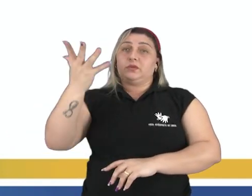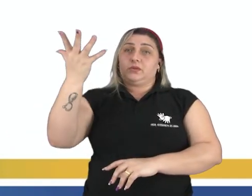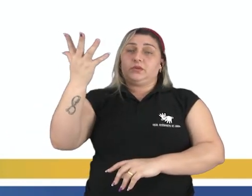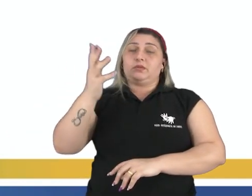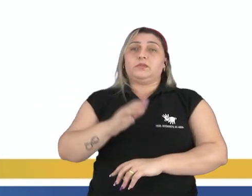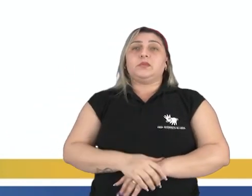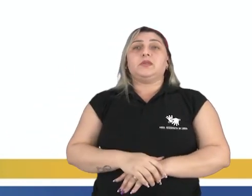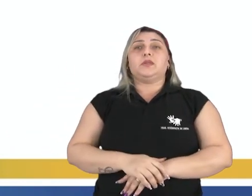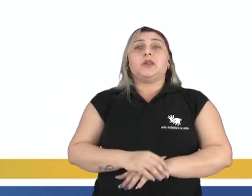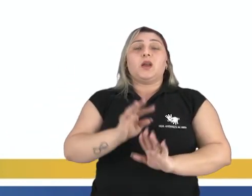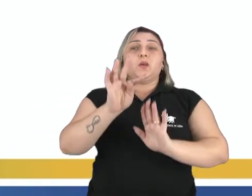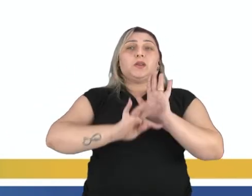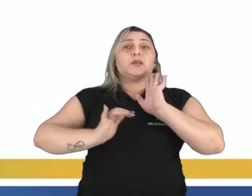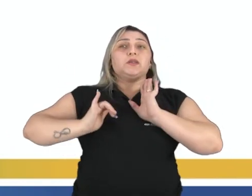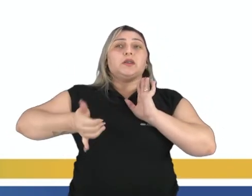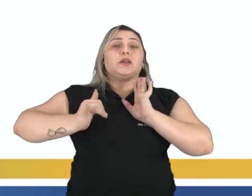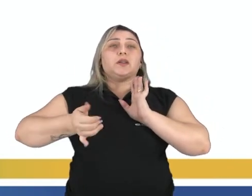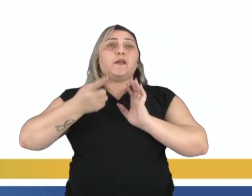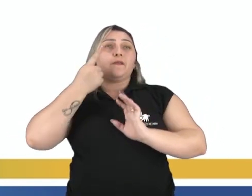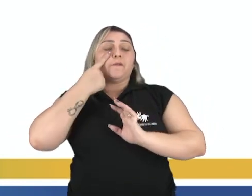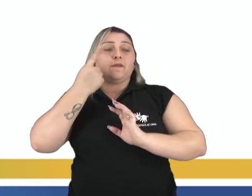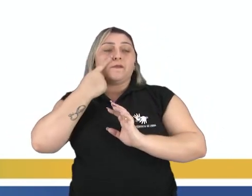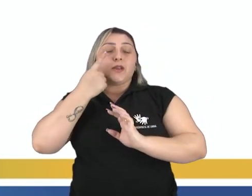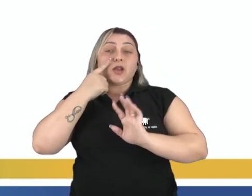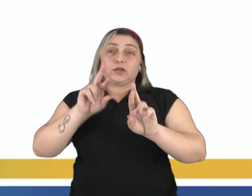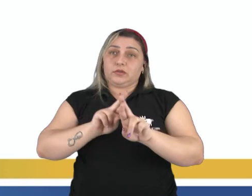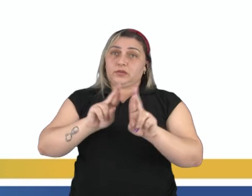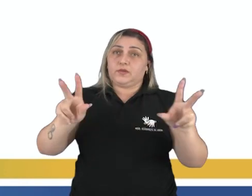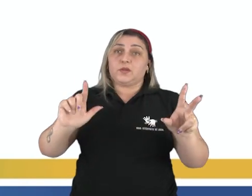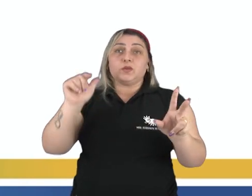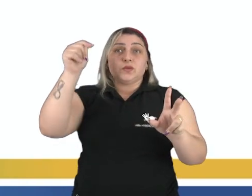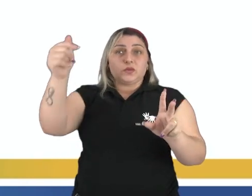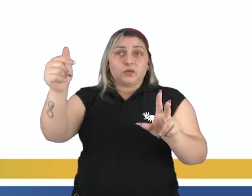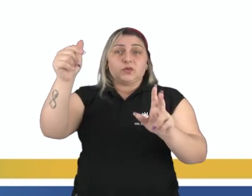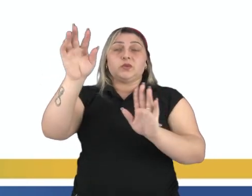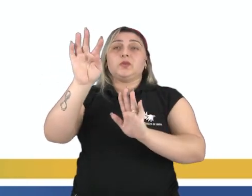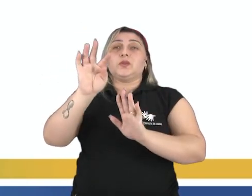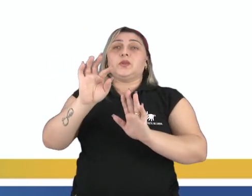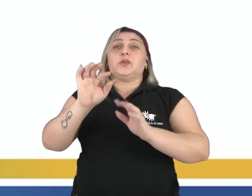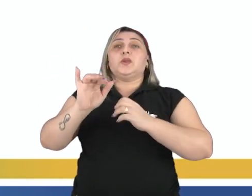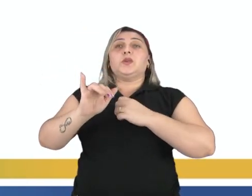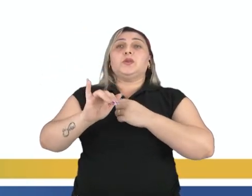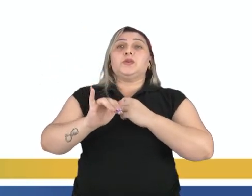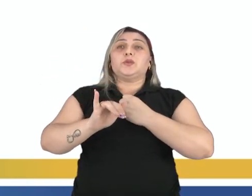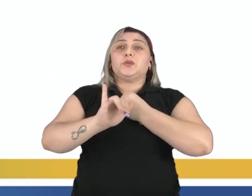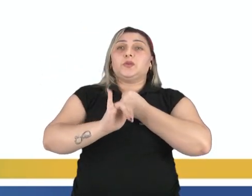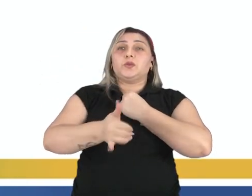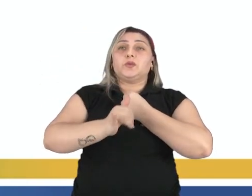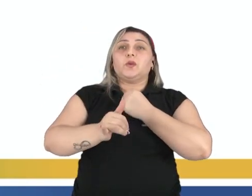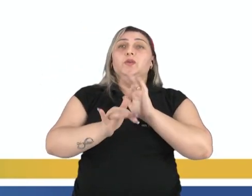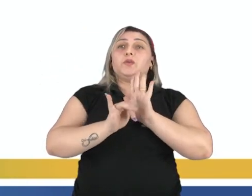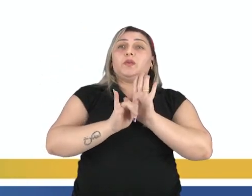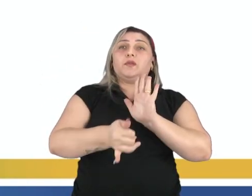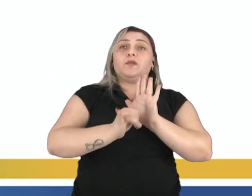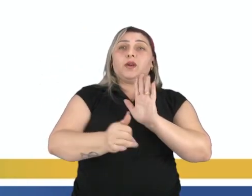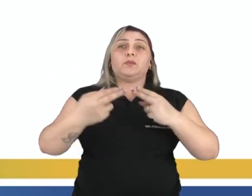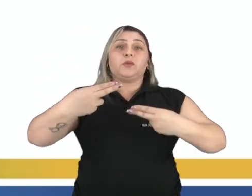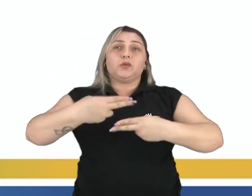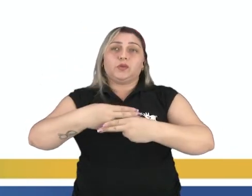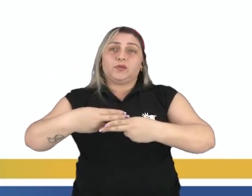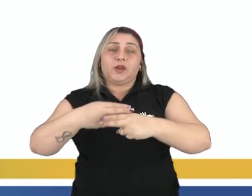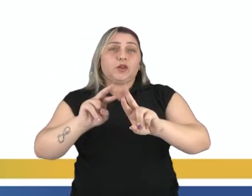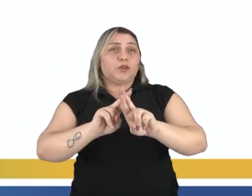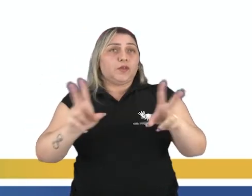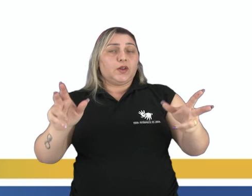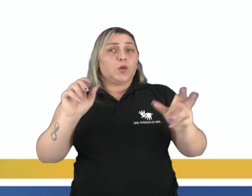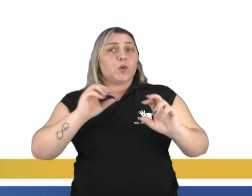e tá olhando um texto narrativo Observe que ela é diferente dos outros de um conto de uma fábula de uma novela é